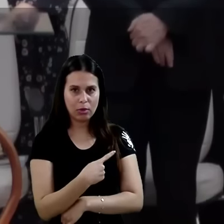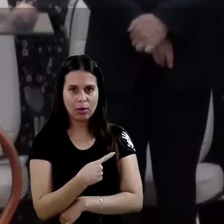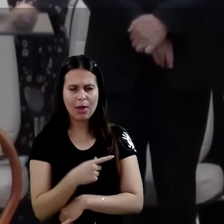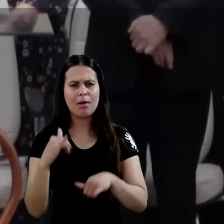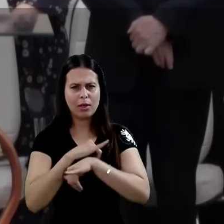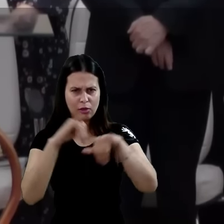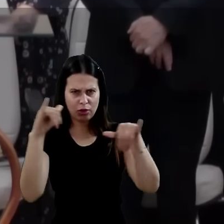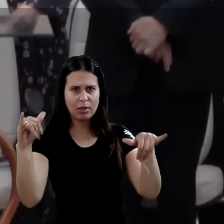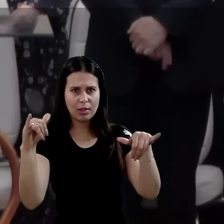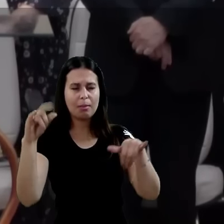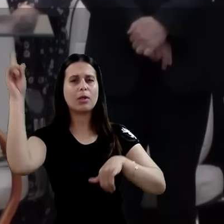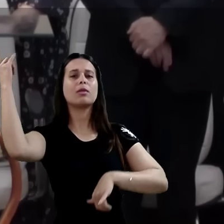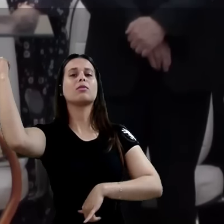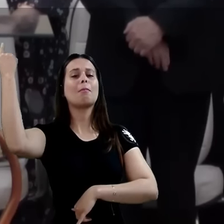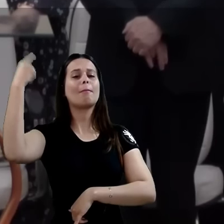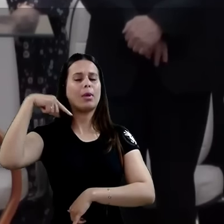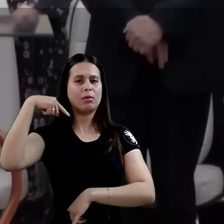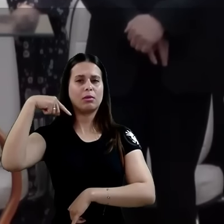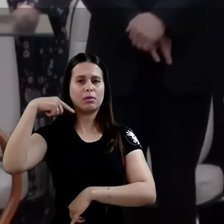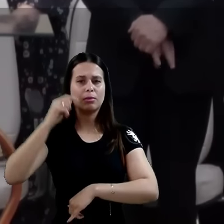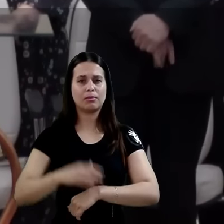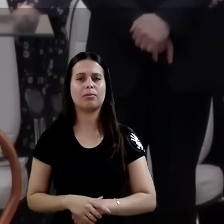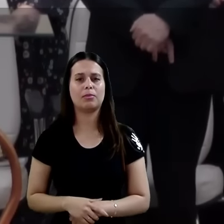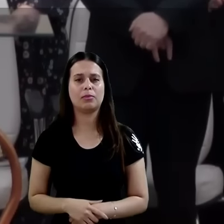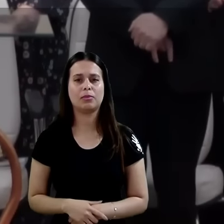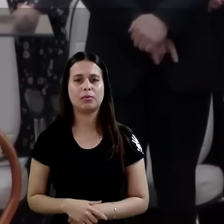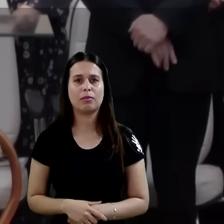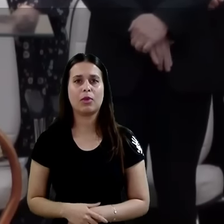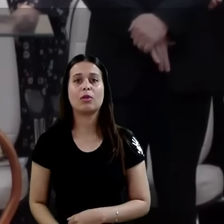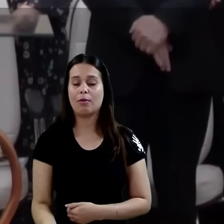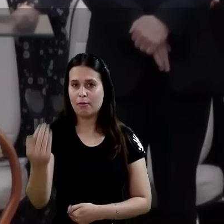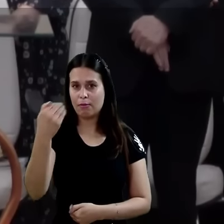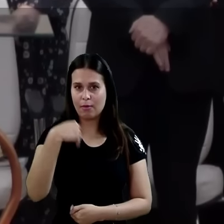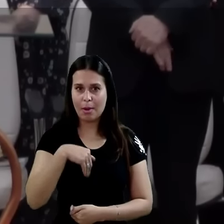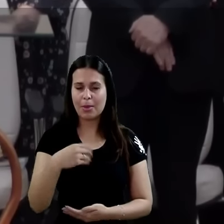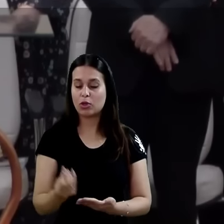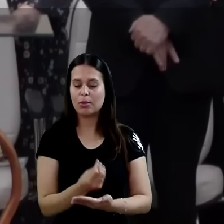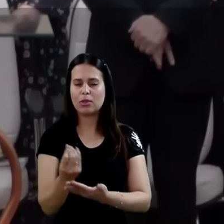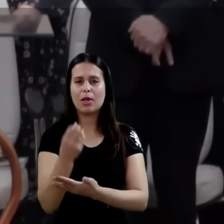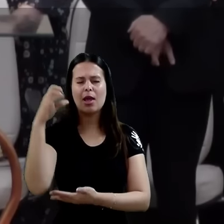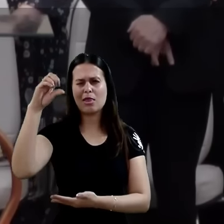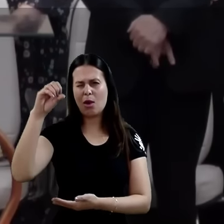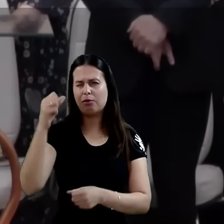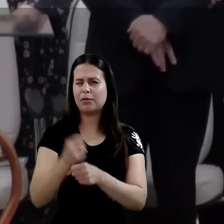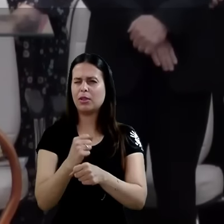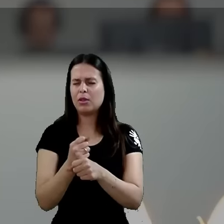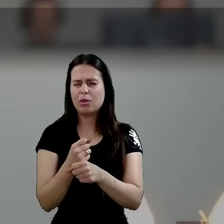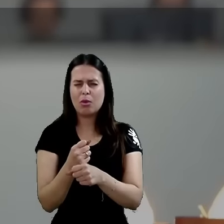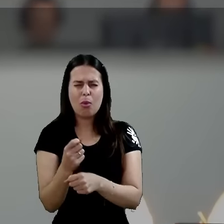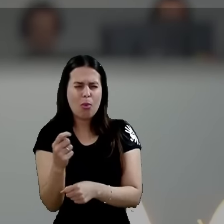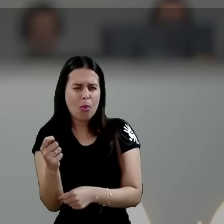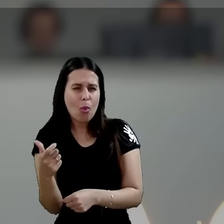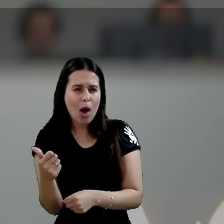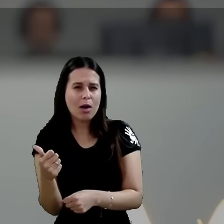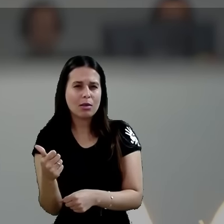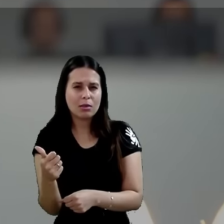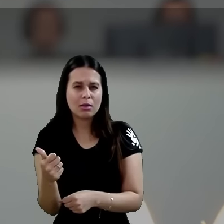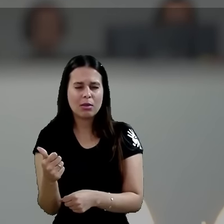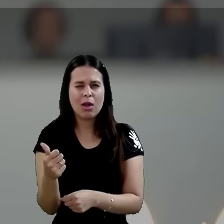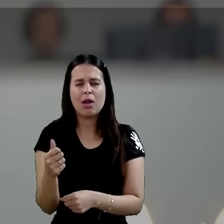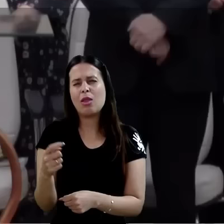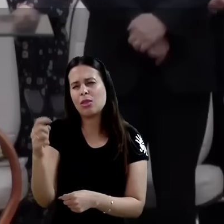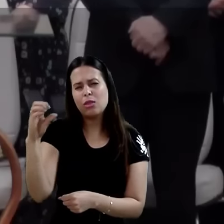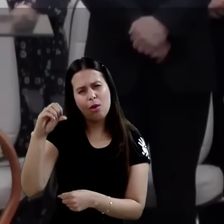porque Deus está me dando ordem Deus trouxe a mim e a minha casa para este ministério tem 9 anos e um pouco mais 9 anos e